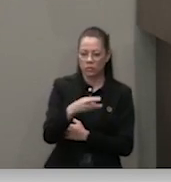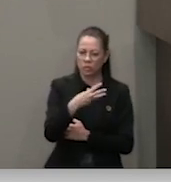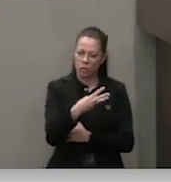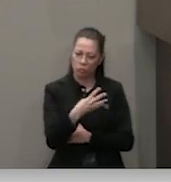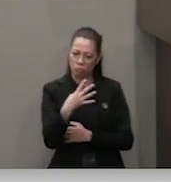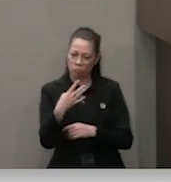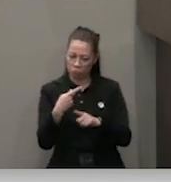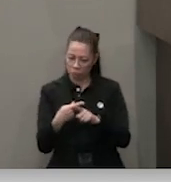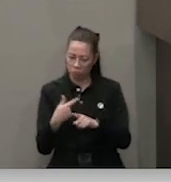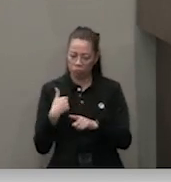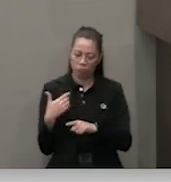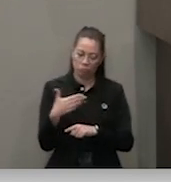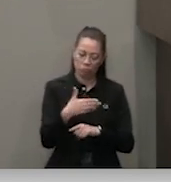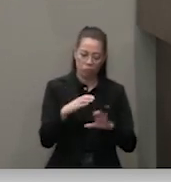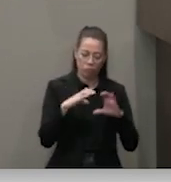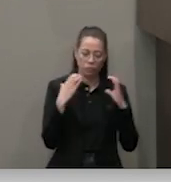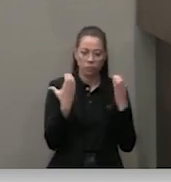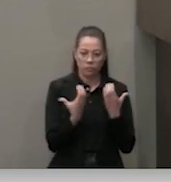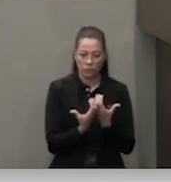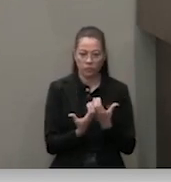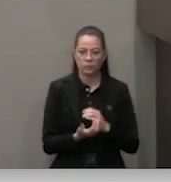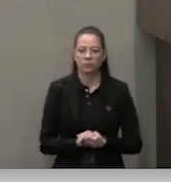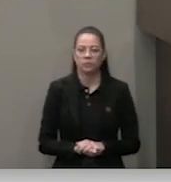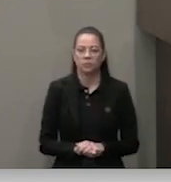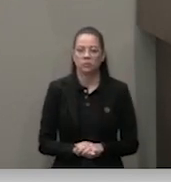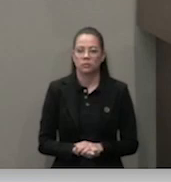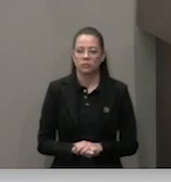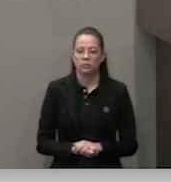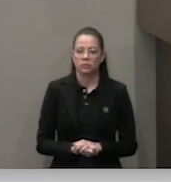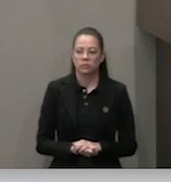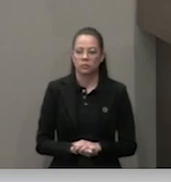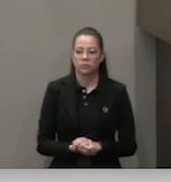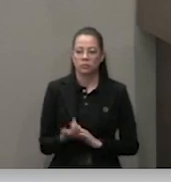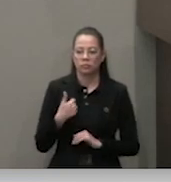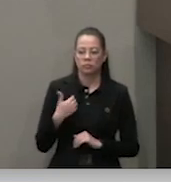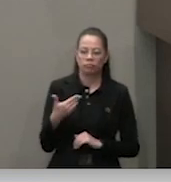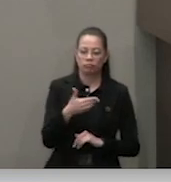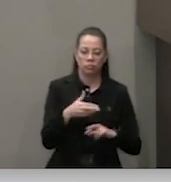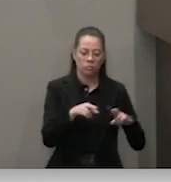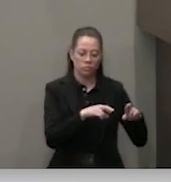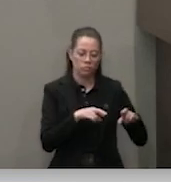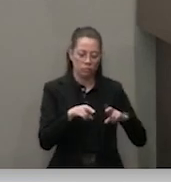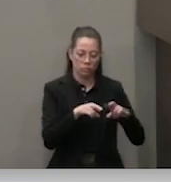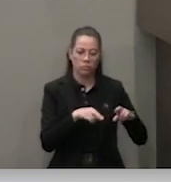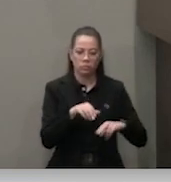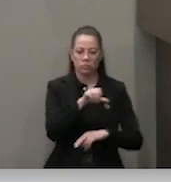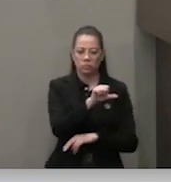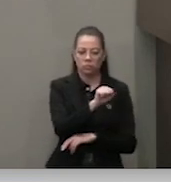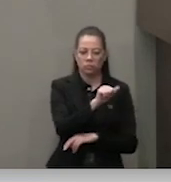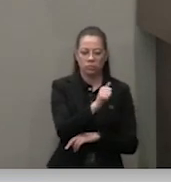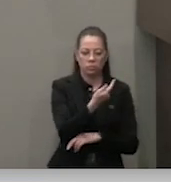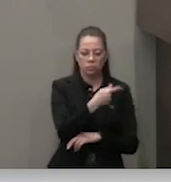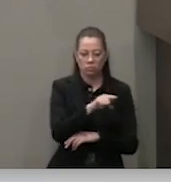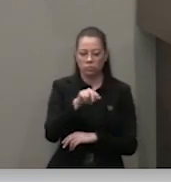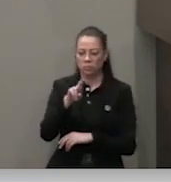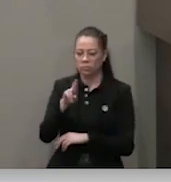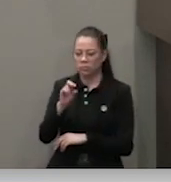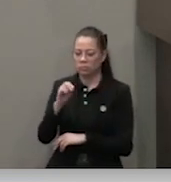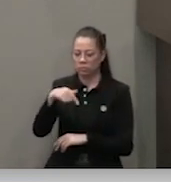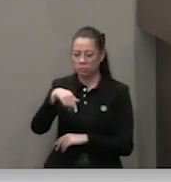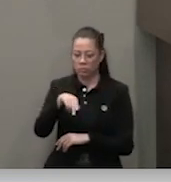vez que eu vou até aquela comunidade eu vou mais ali pro lado da região de San Roque São Valentim São